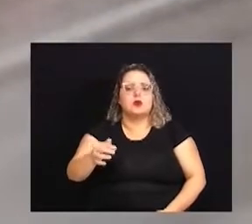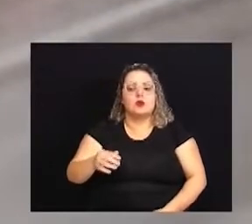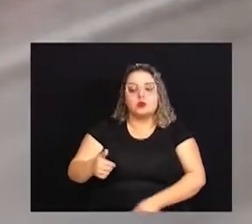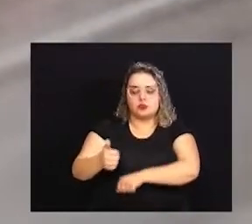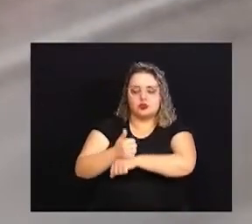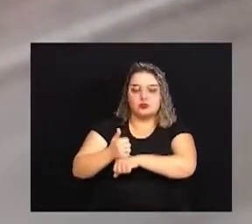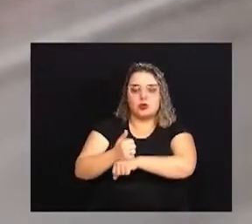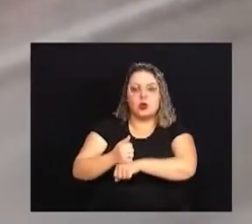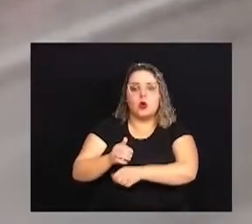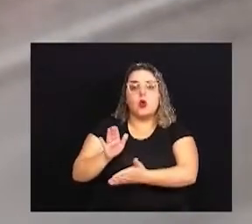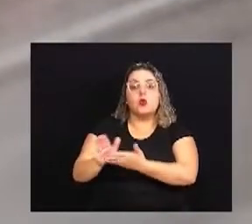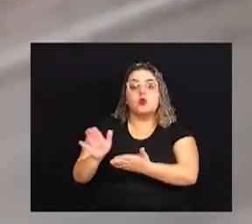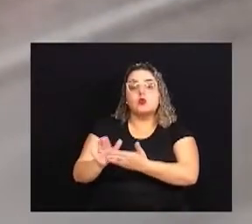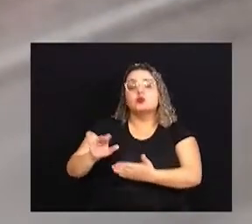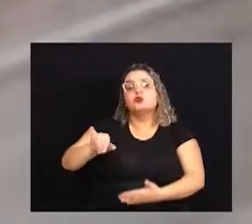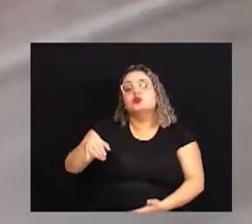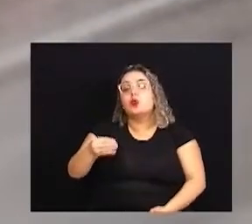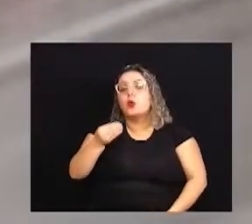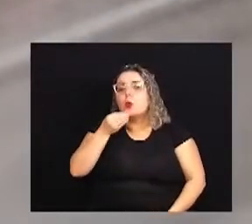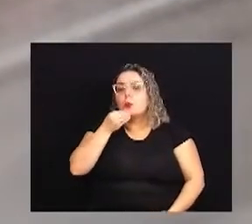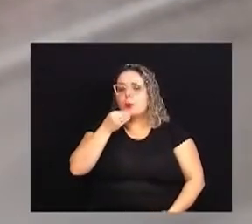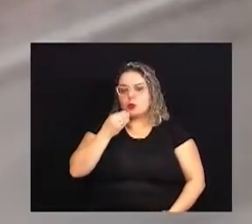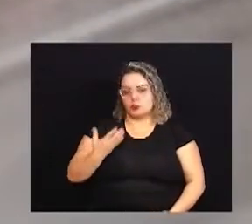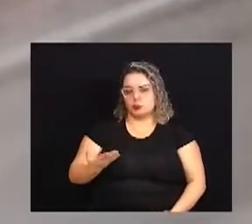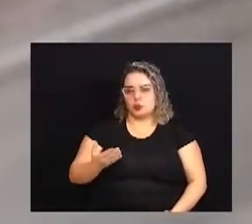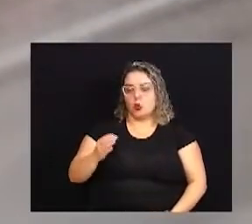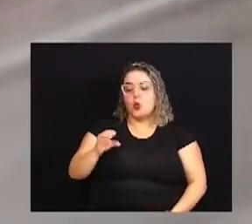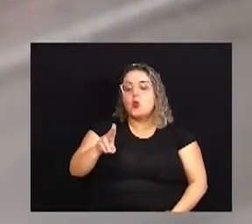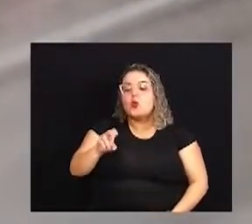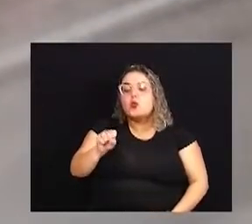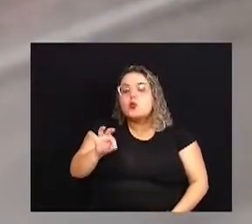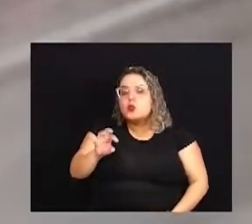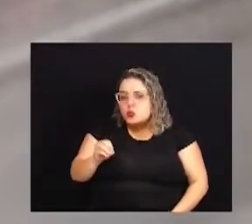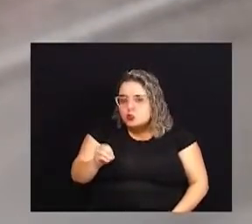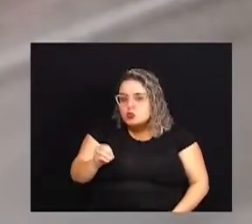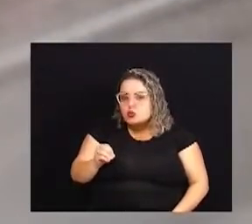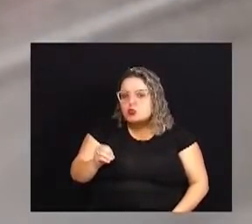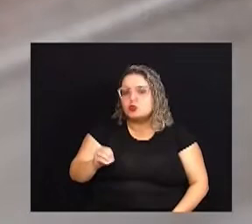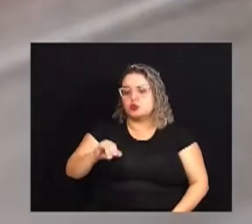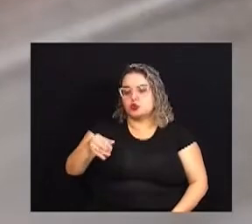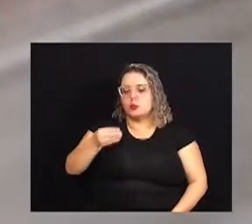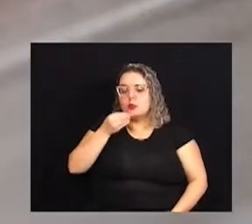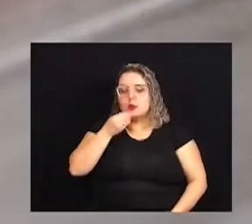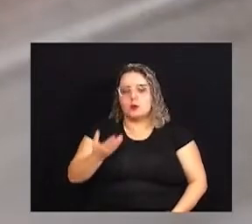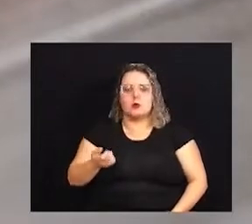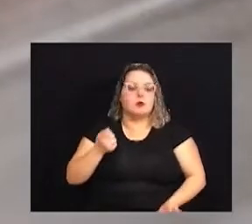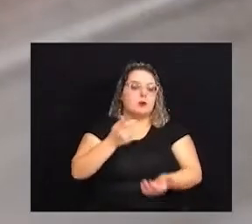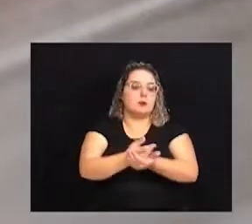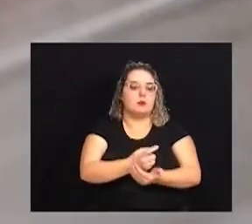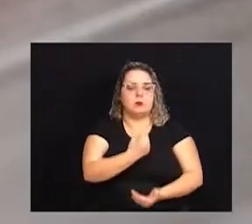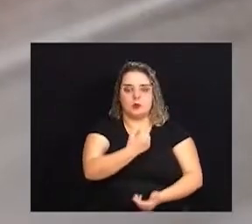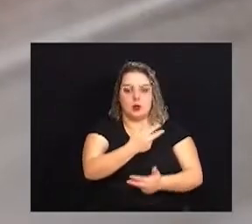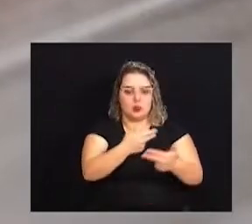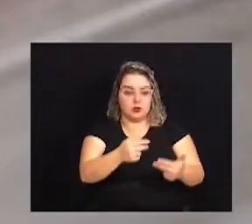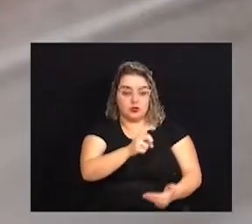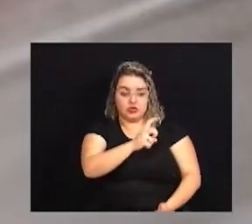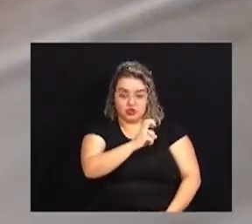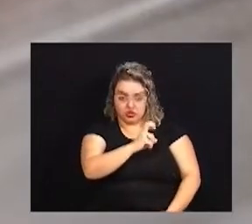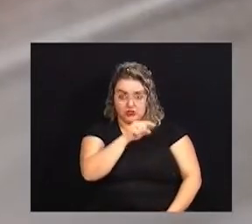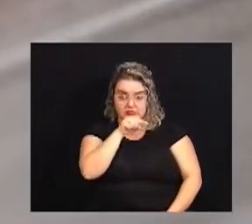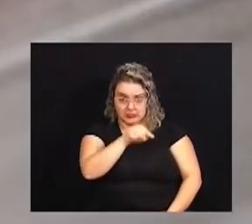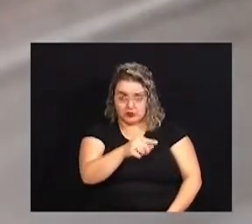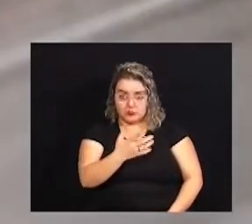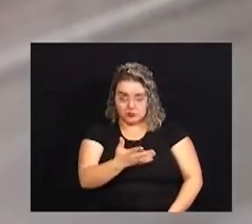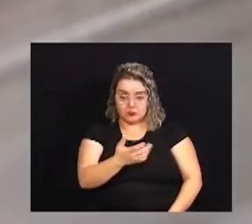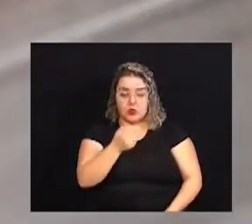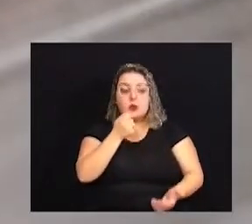os economistas chamam de custo de oportunidade. O custo, quando eu compro algo por R$5.000,